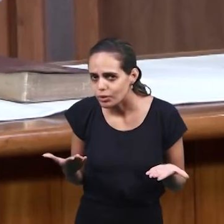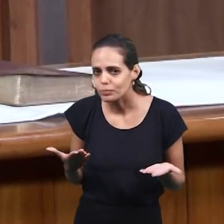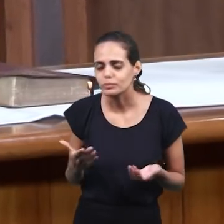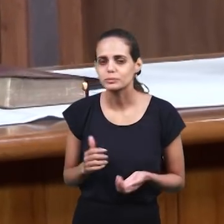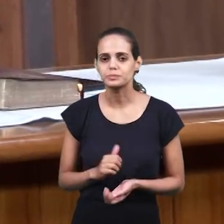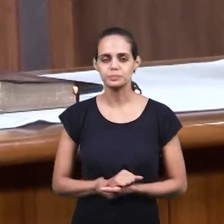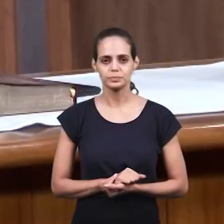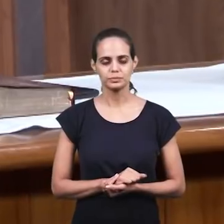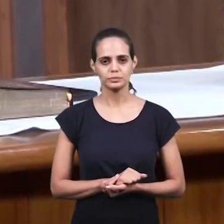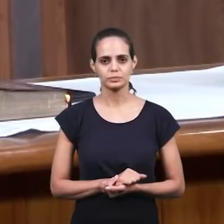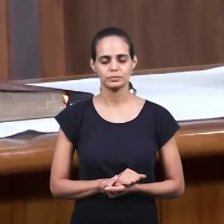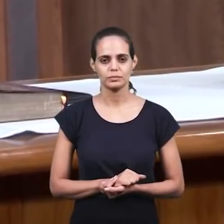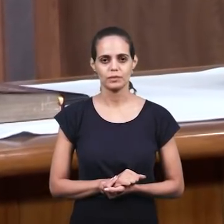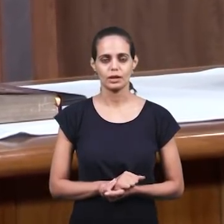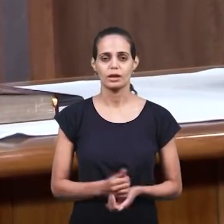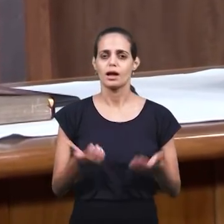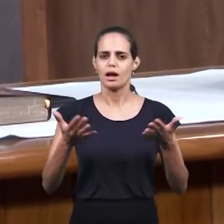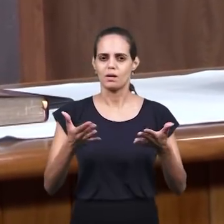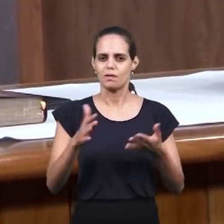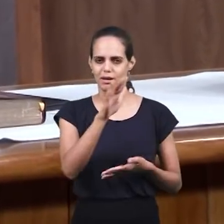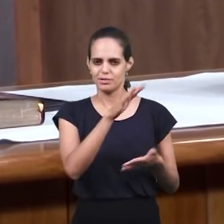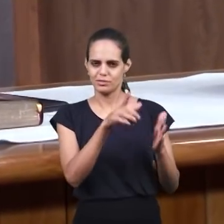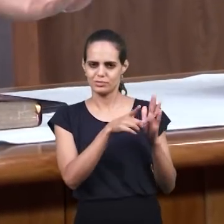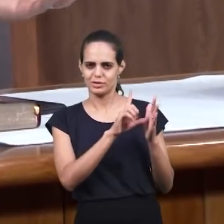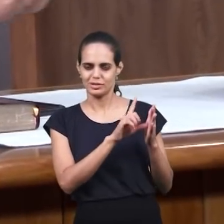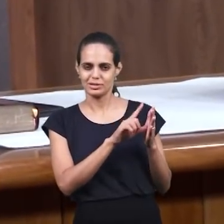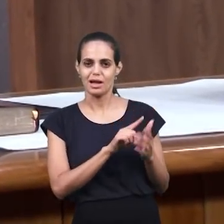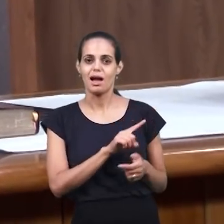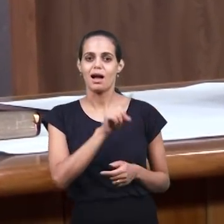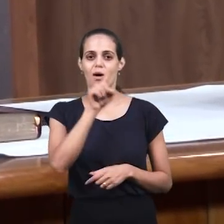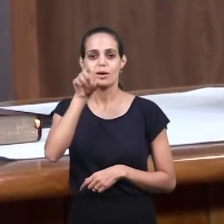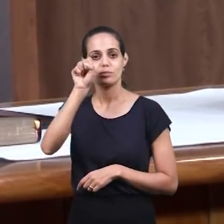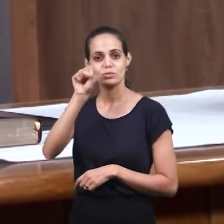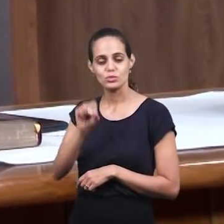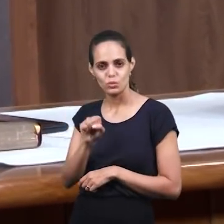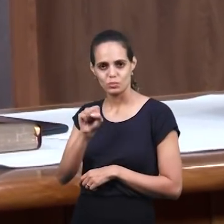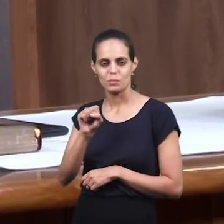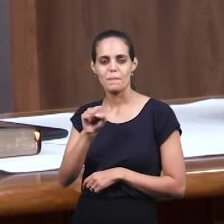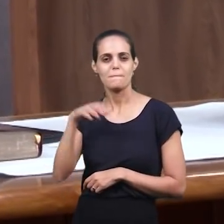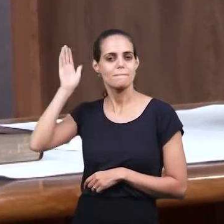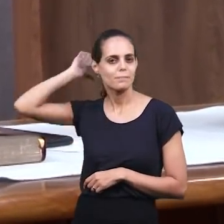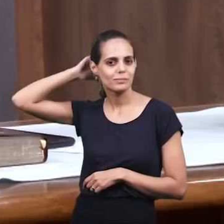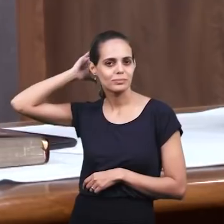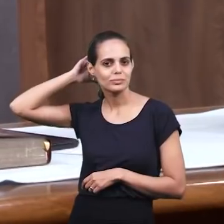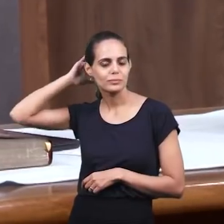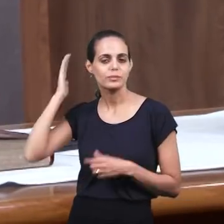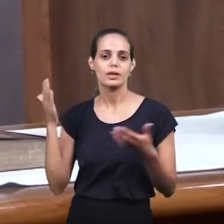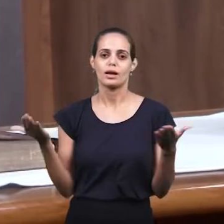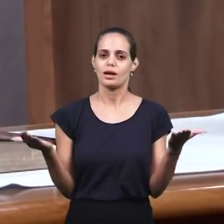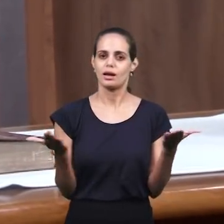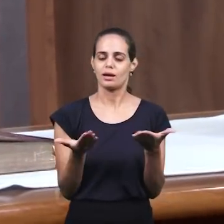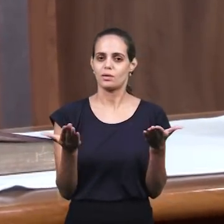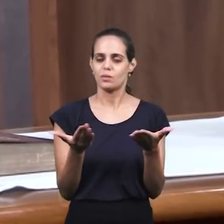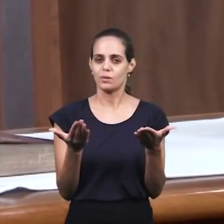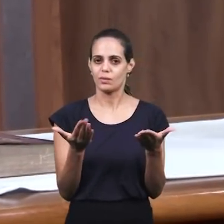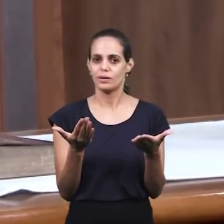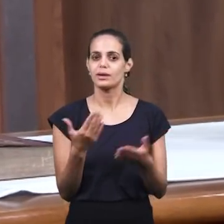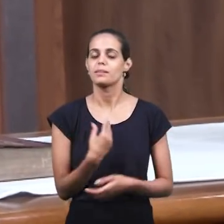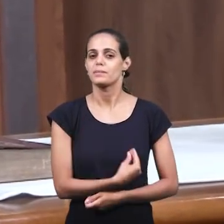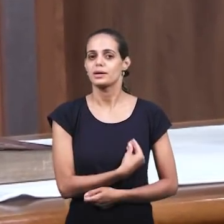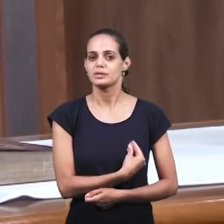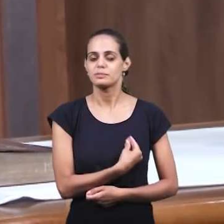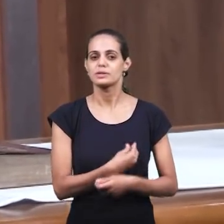E agora nós vamos sair do Nordeste para o sul do Brasil, para o estado do Paraná. Nós teremos a participação aqui